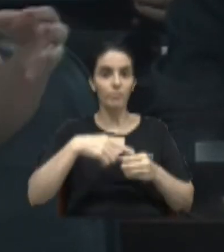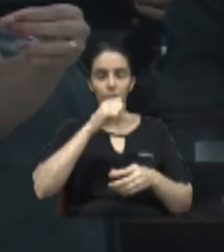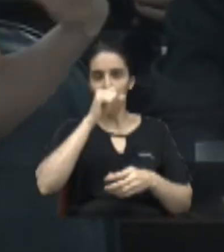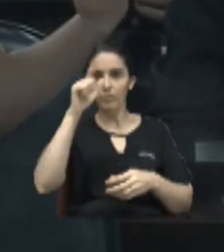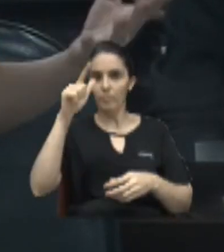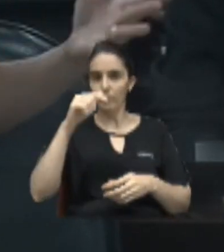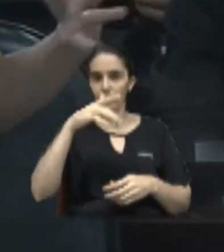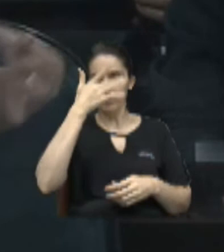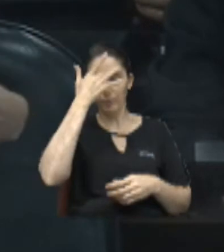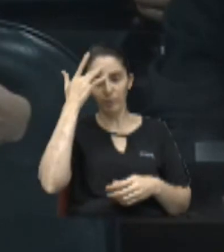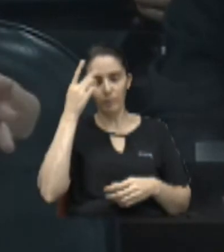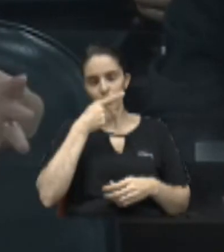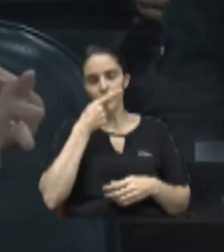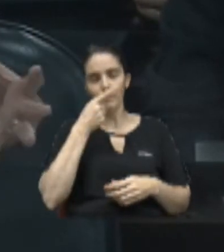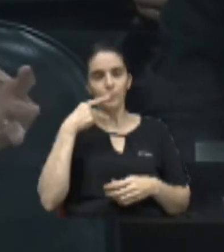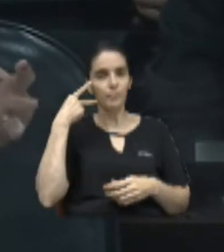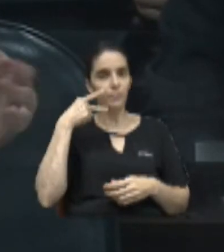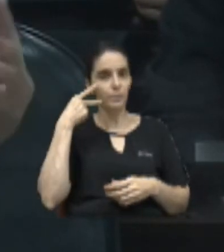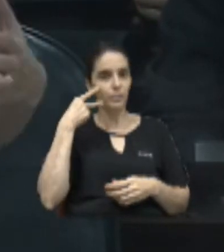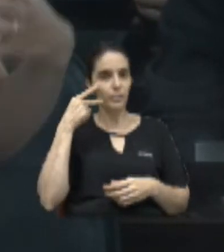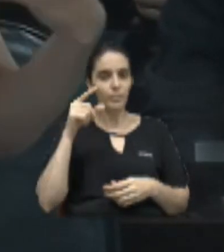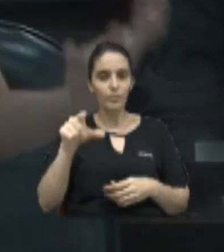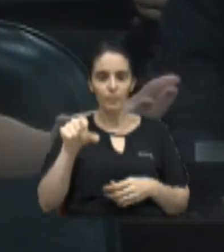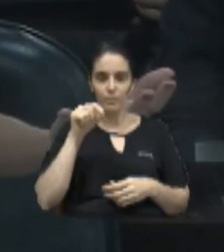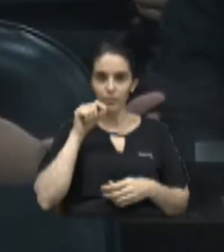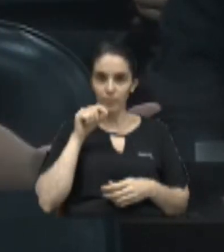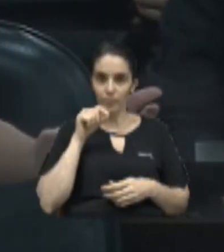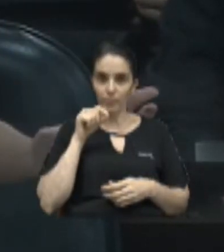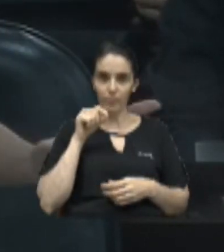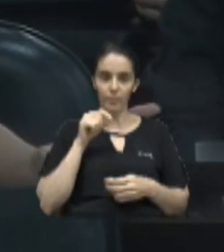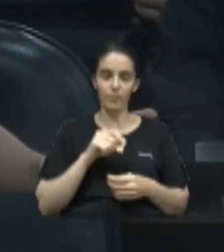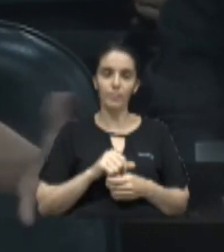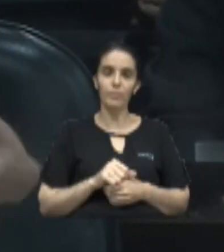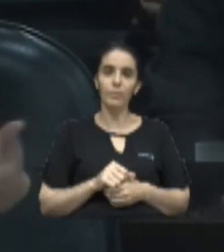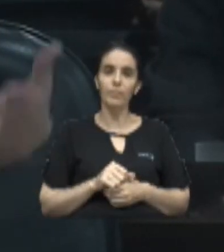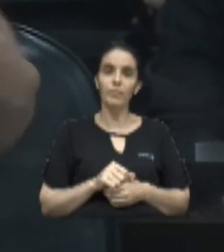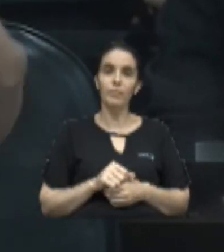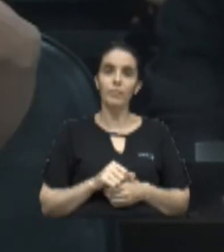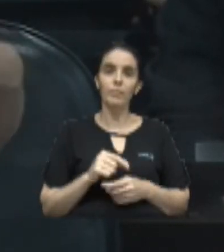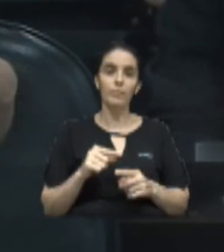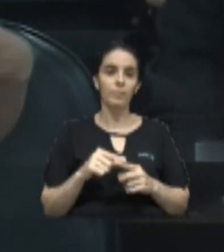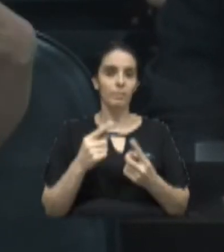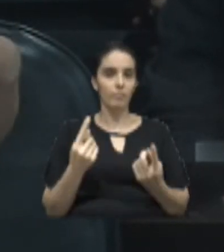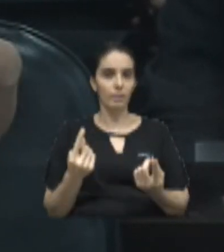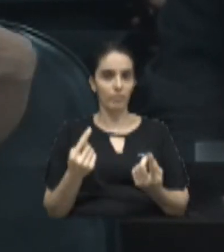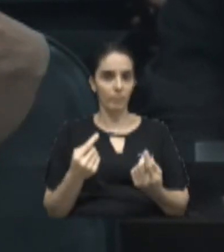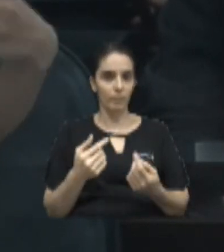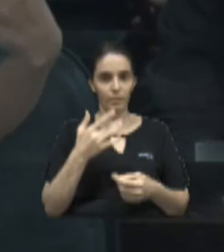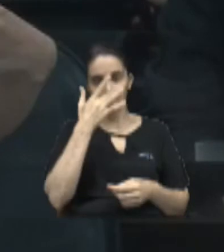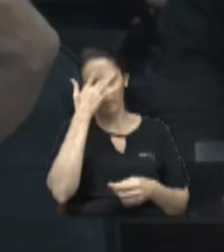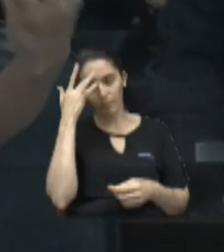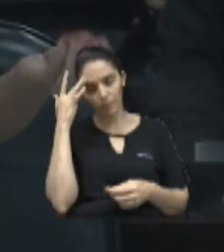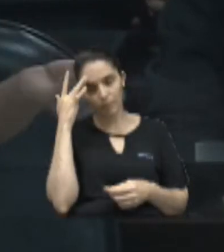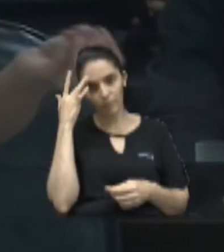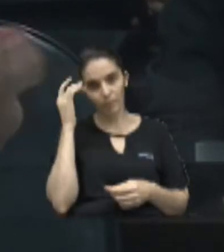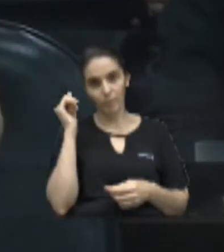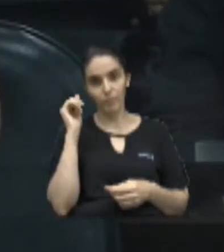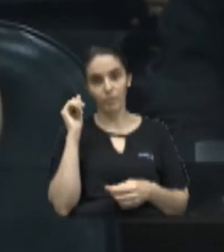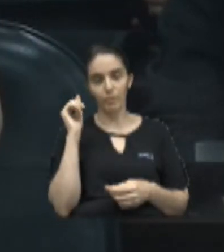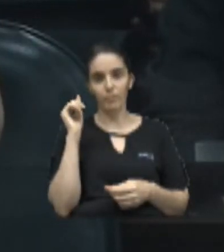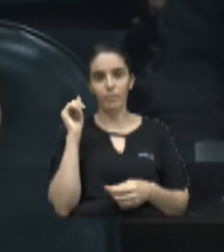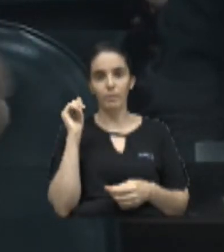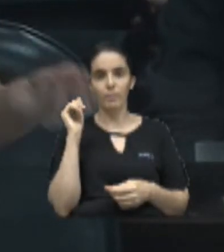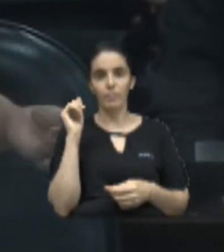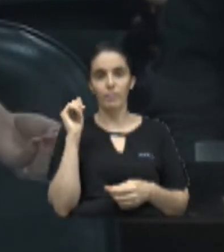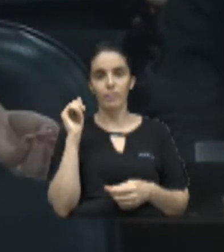pessoas falam que os vereadores acabam se valendo demais dessa prerrogativa. Mas quando a gente vê uma pessoa que dá uma contribuição, como o seu